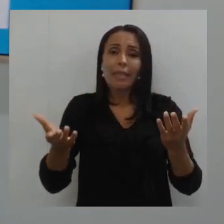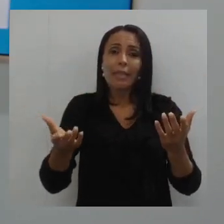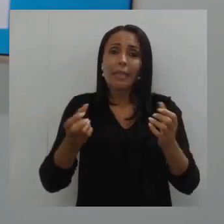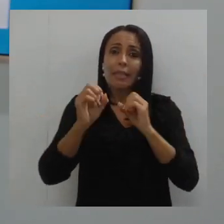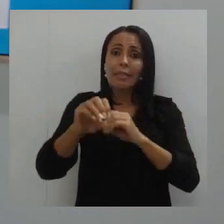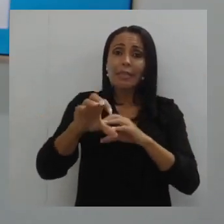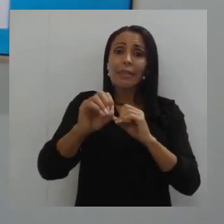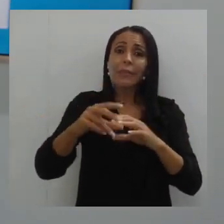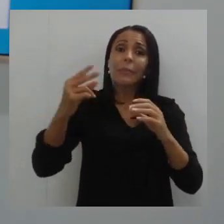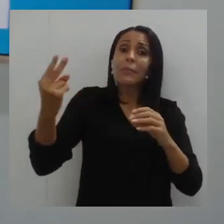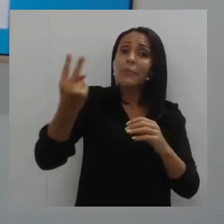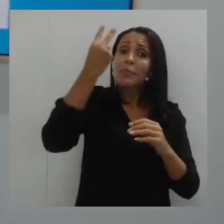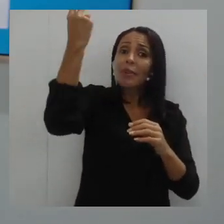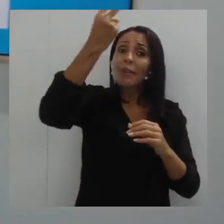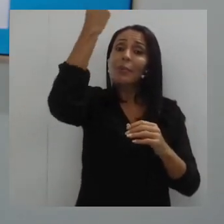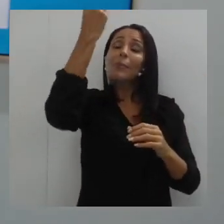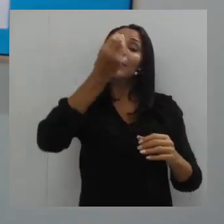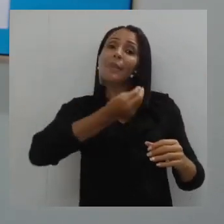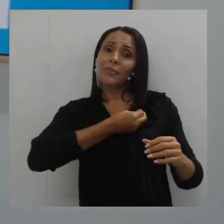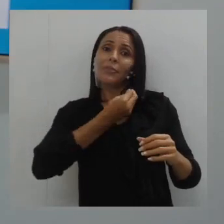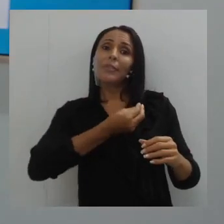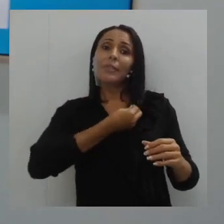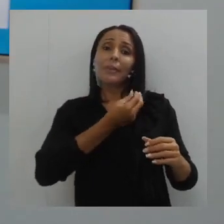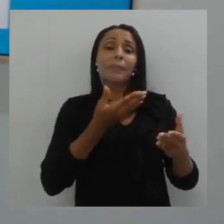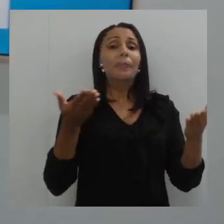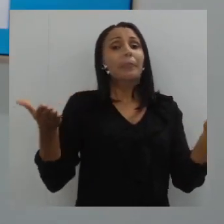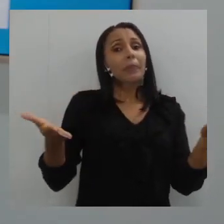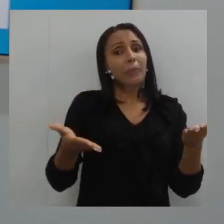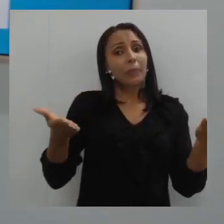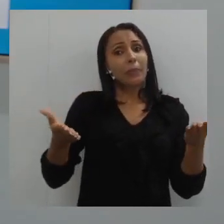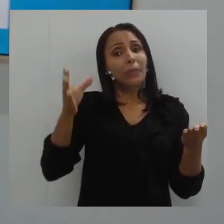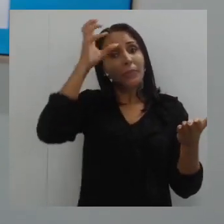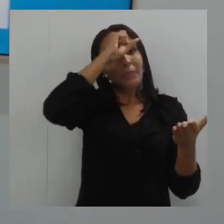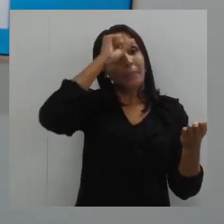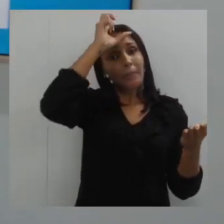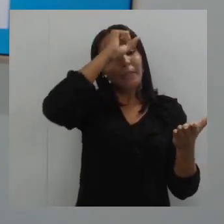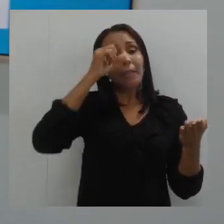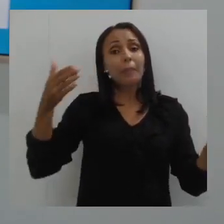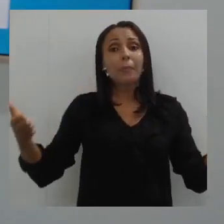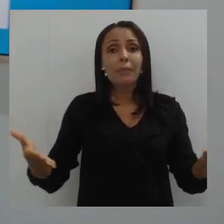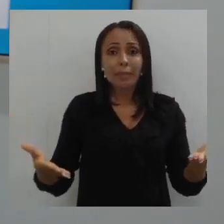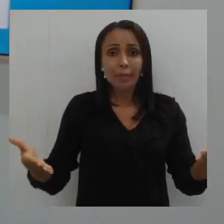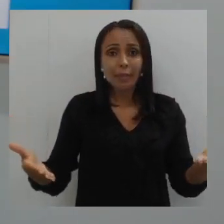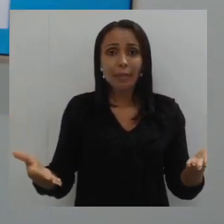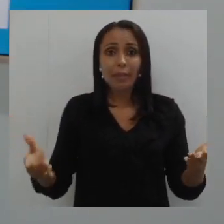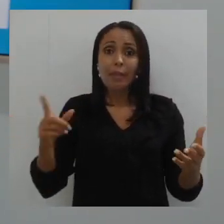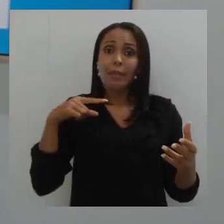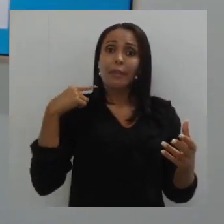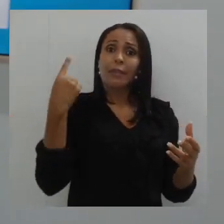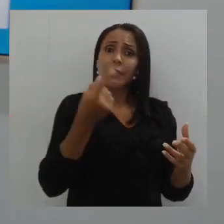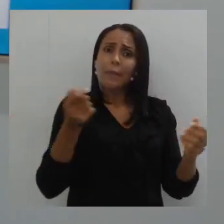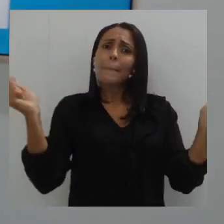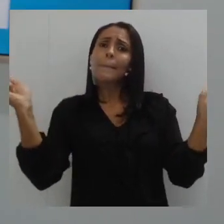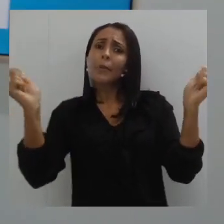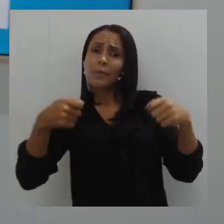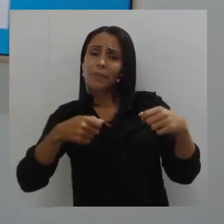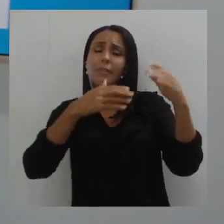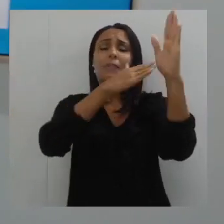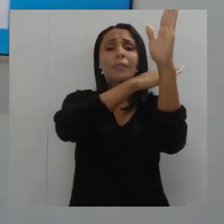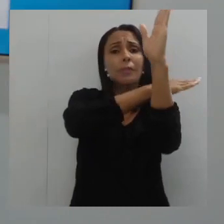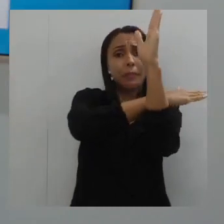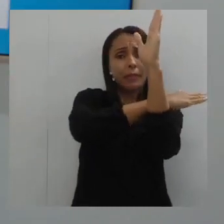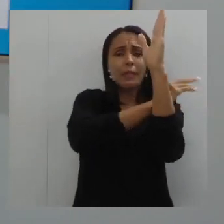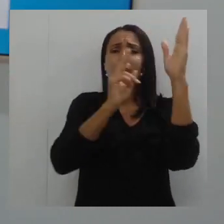você valorizar o que a vida faz. Hoje nós aprendemos aqui que a gente pode usar um plano